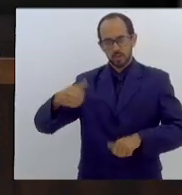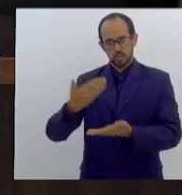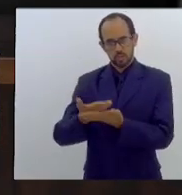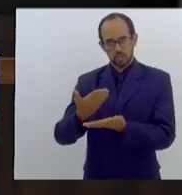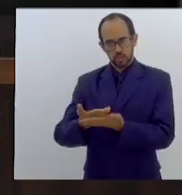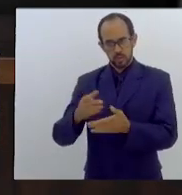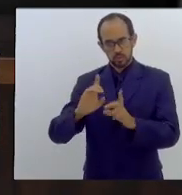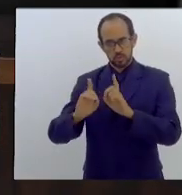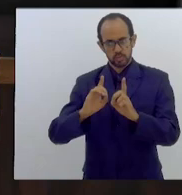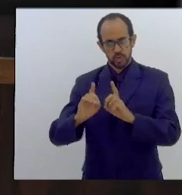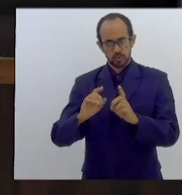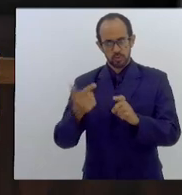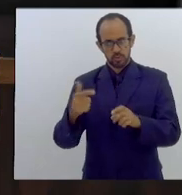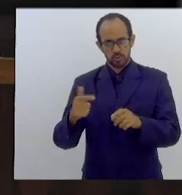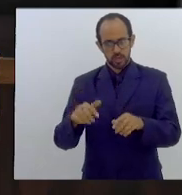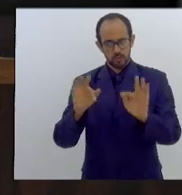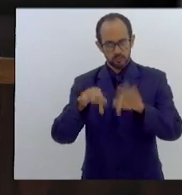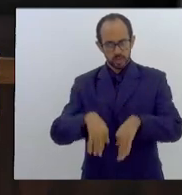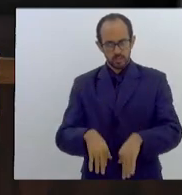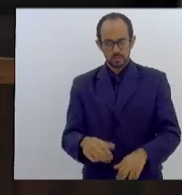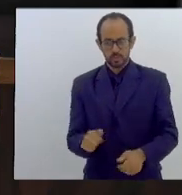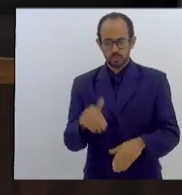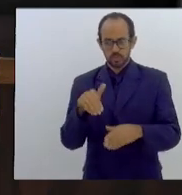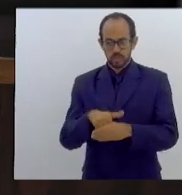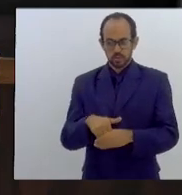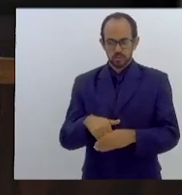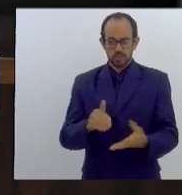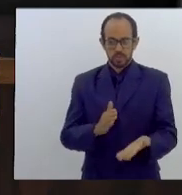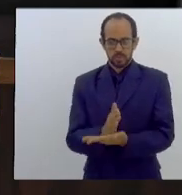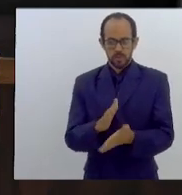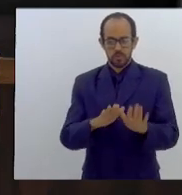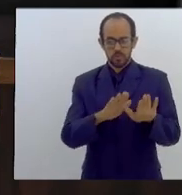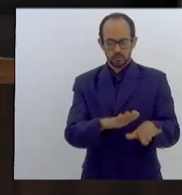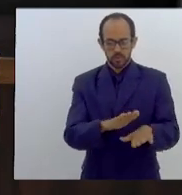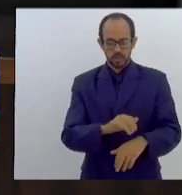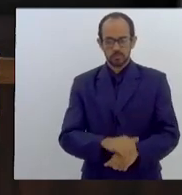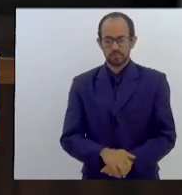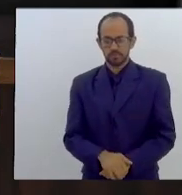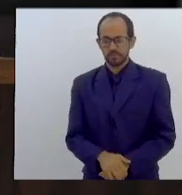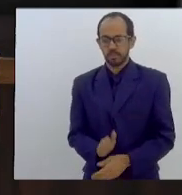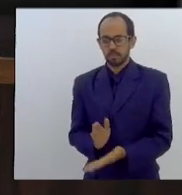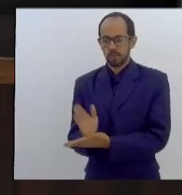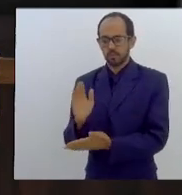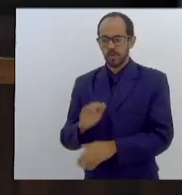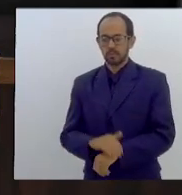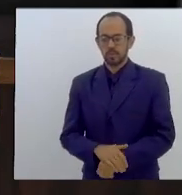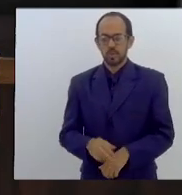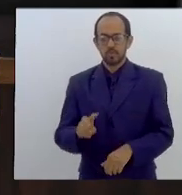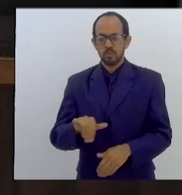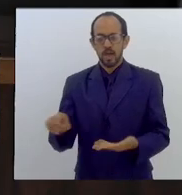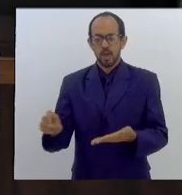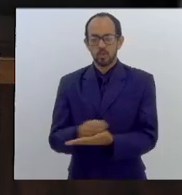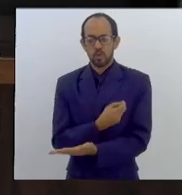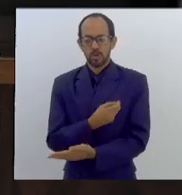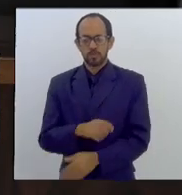havendo que... Cerrada a discussão, em votação, os senhores que aprovam, permaneçam como estão. Aprovado, vai...